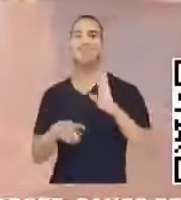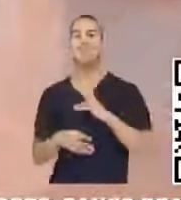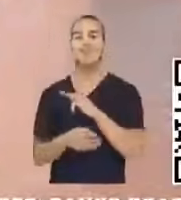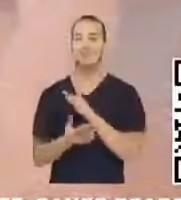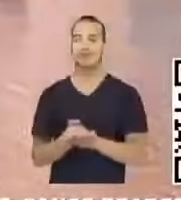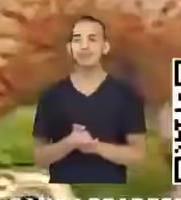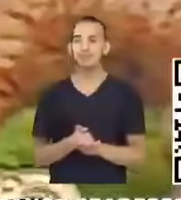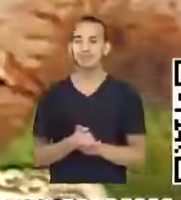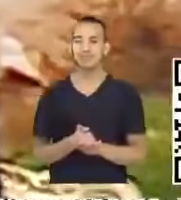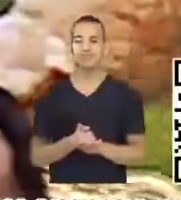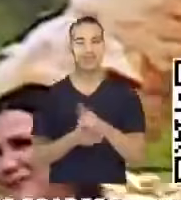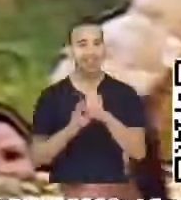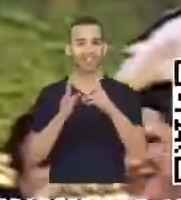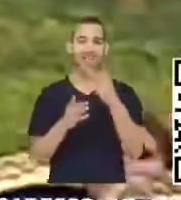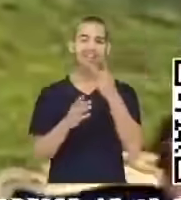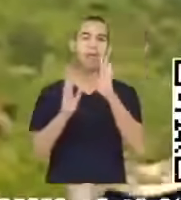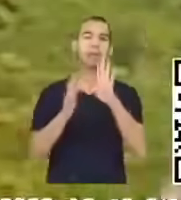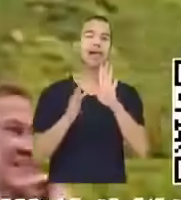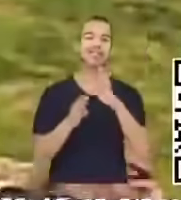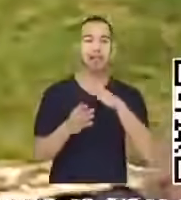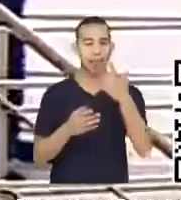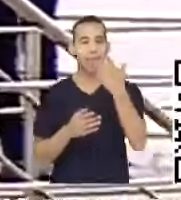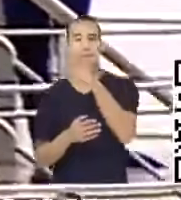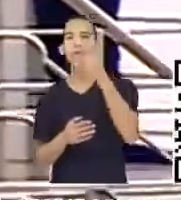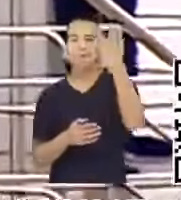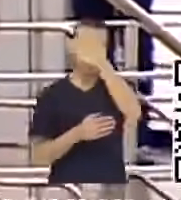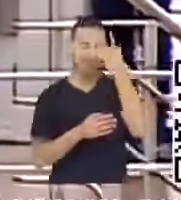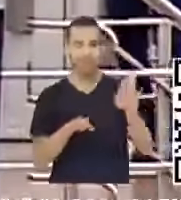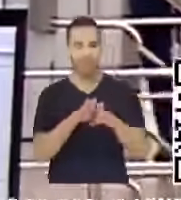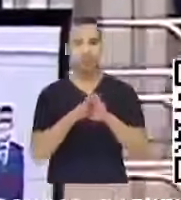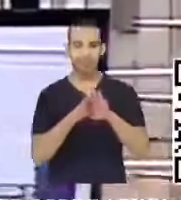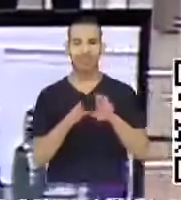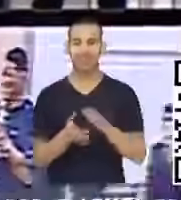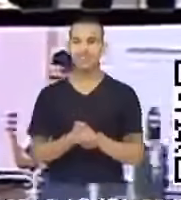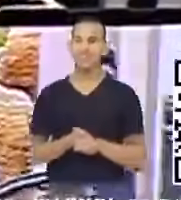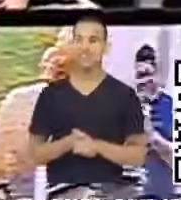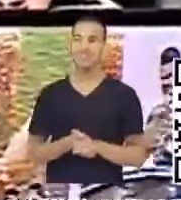e ela já falou filho mas tempo mais pessoas que falaram entendeu né